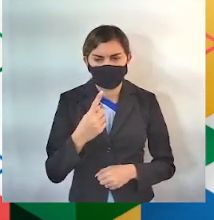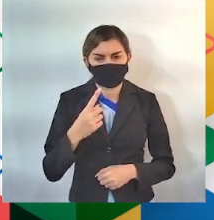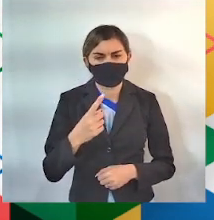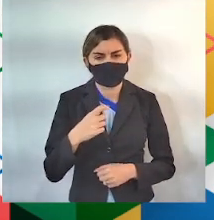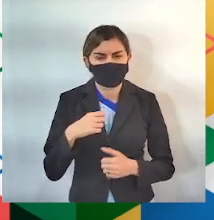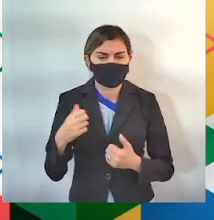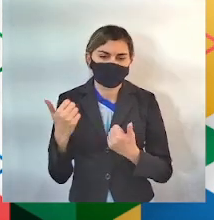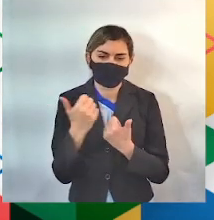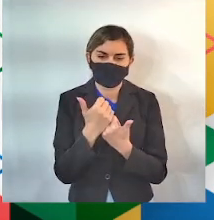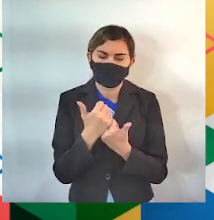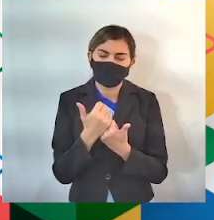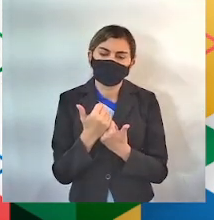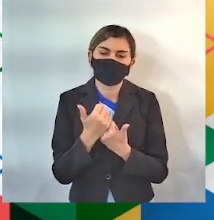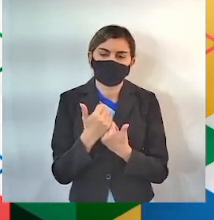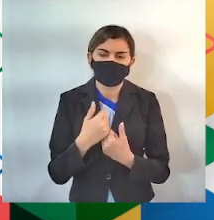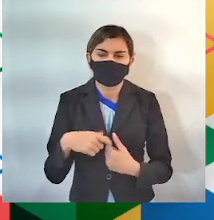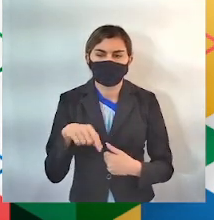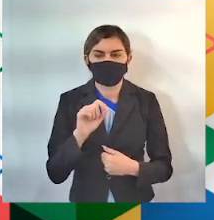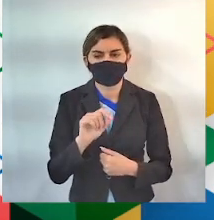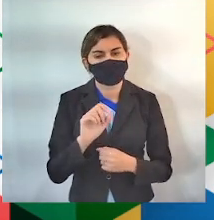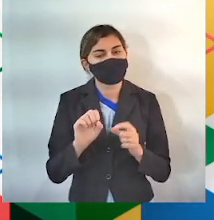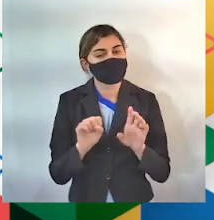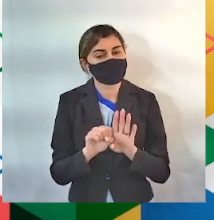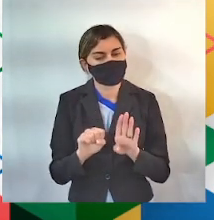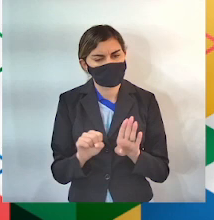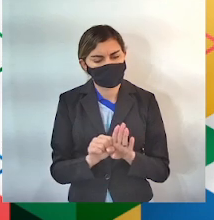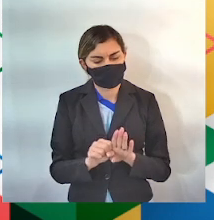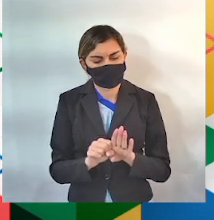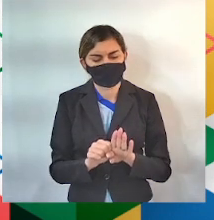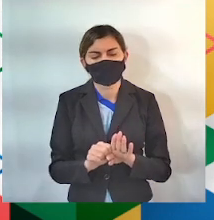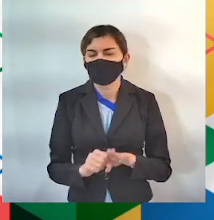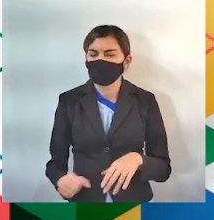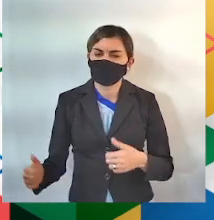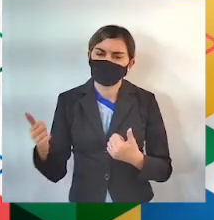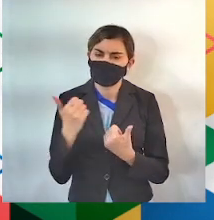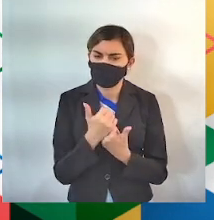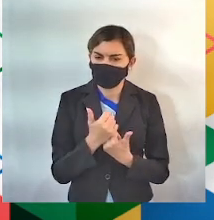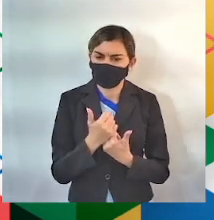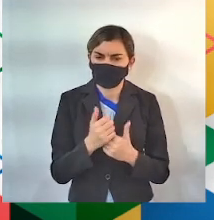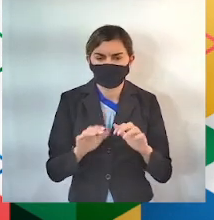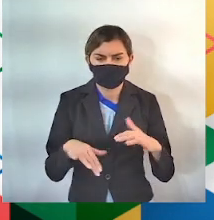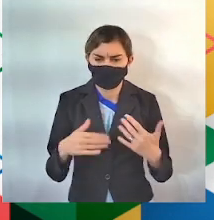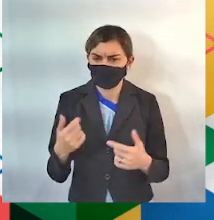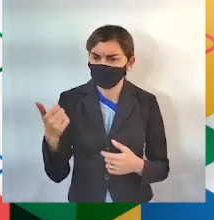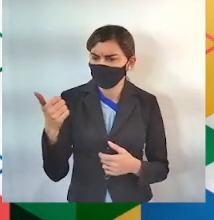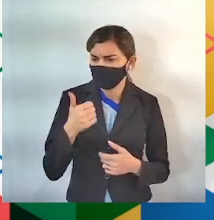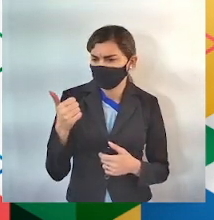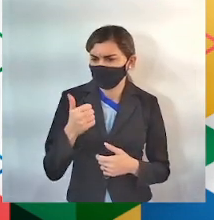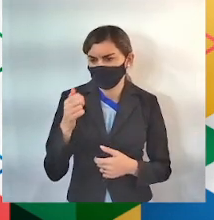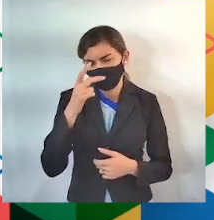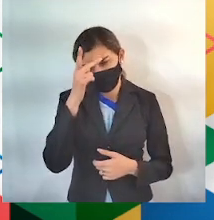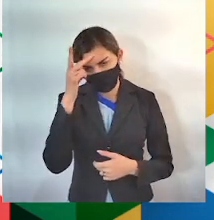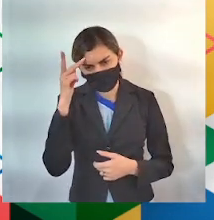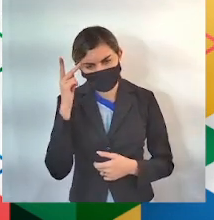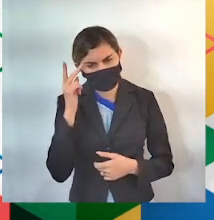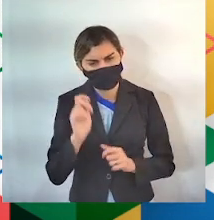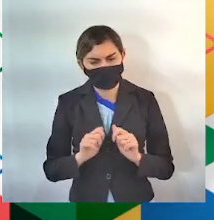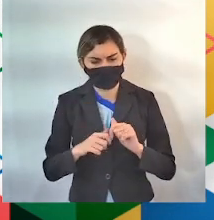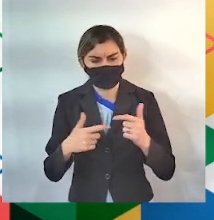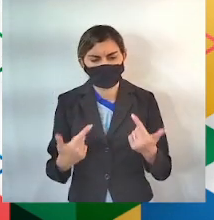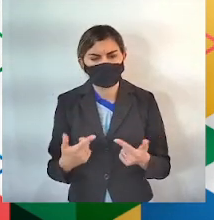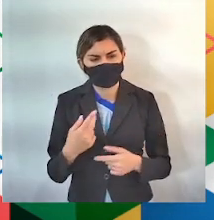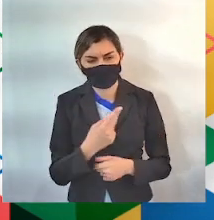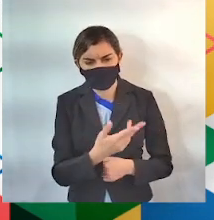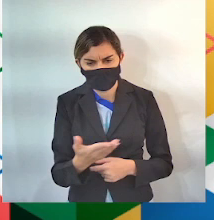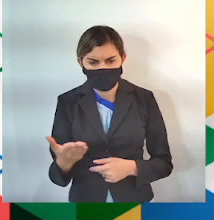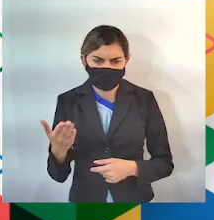está substituindo ali um substantivo. Então, de primeira pessoa, óbvio. Então,